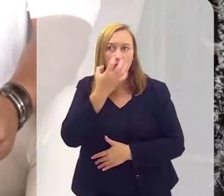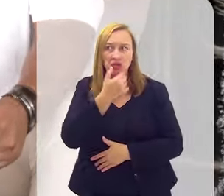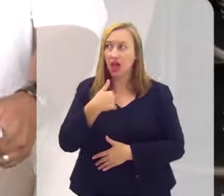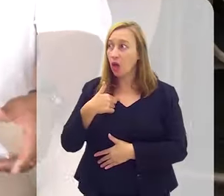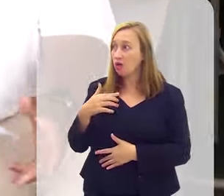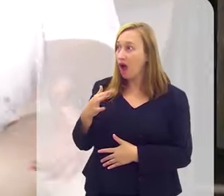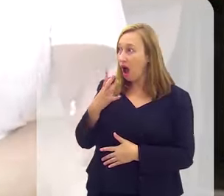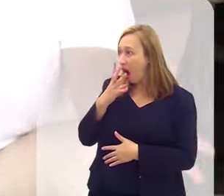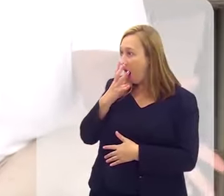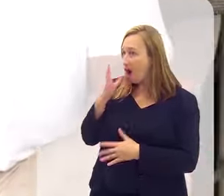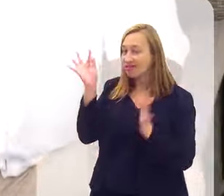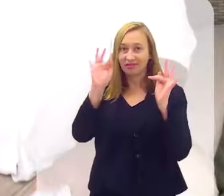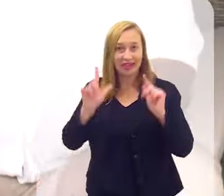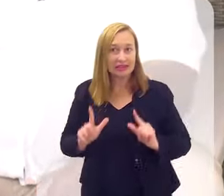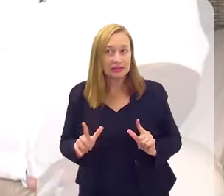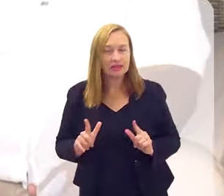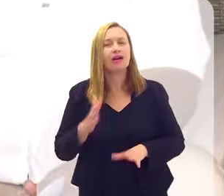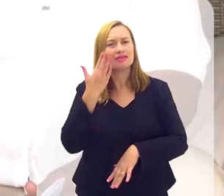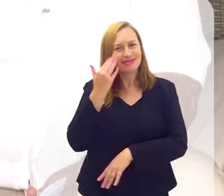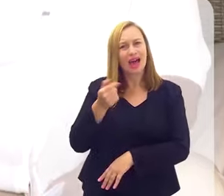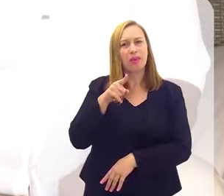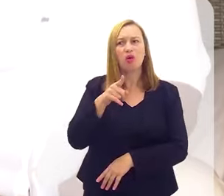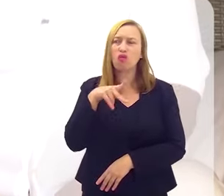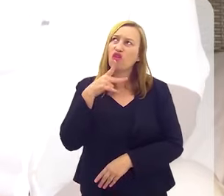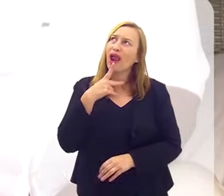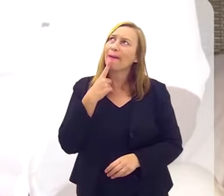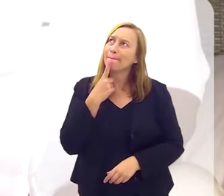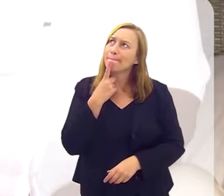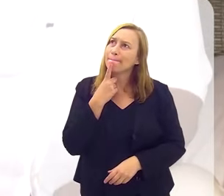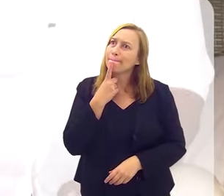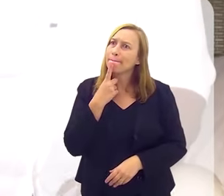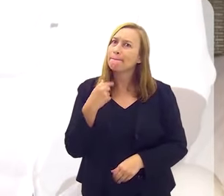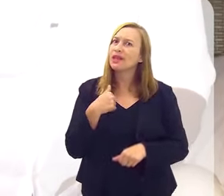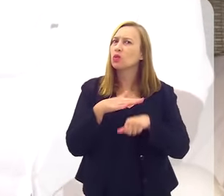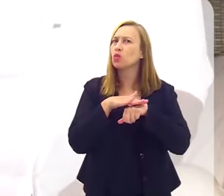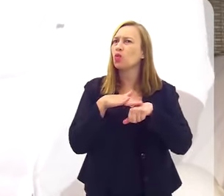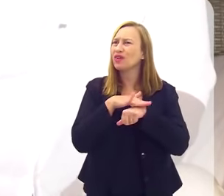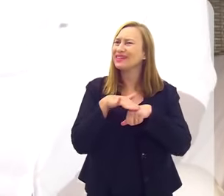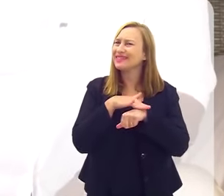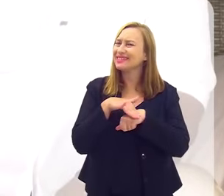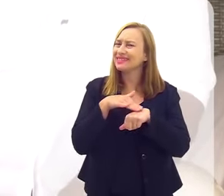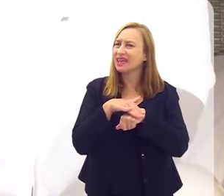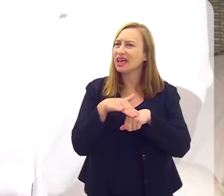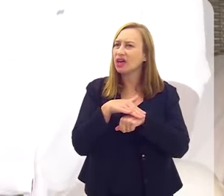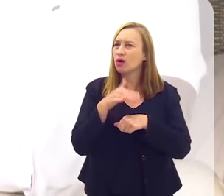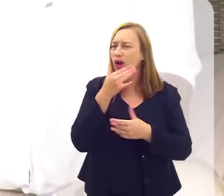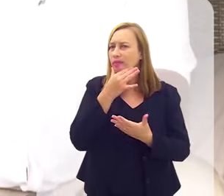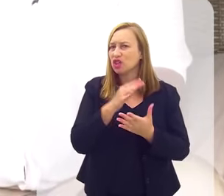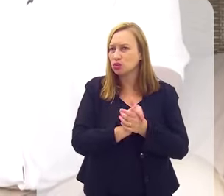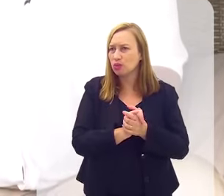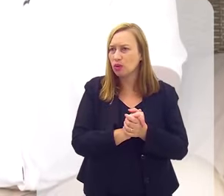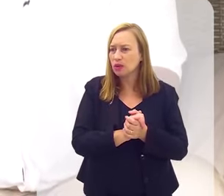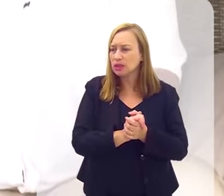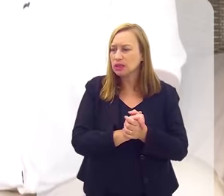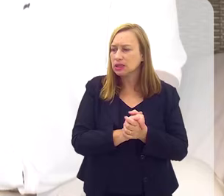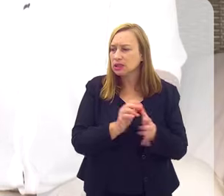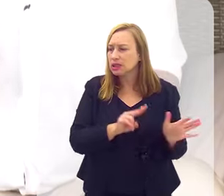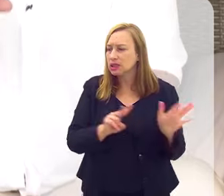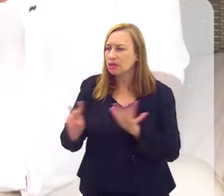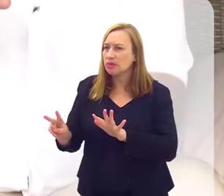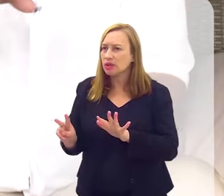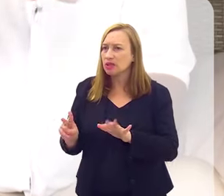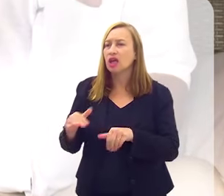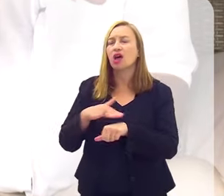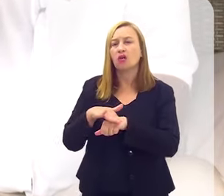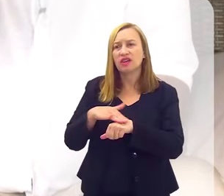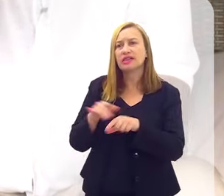na música Tão comprometido eu fico por demais feliz sabe e eu eu vou te dizer uma coisa eh eu conversei conversei